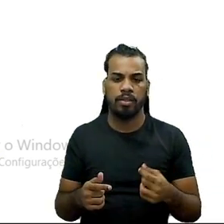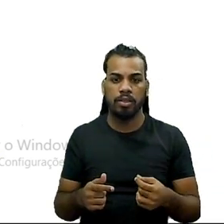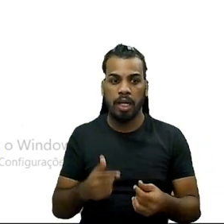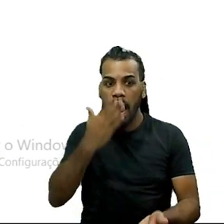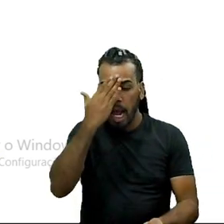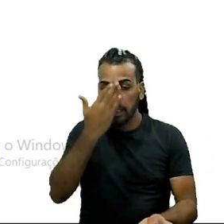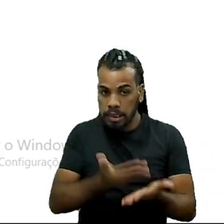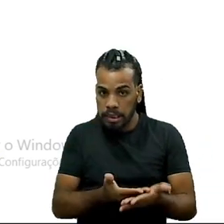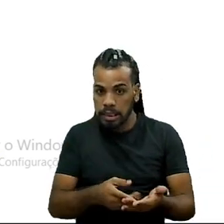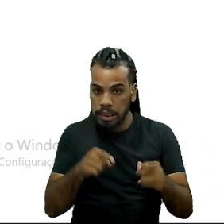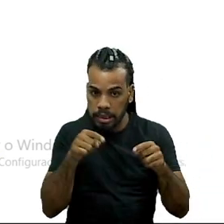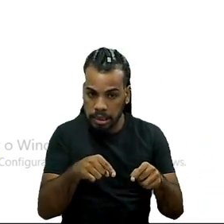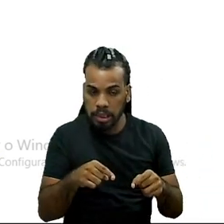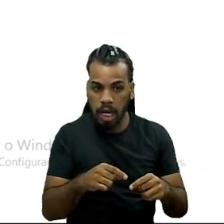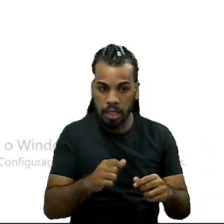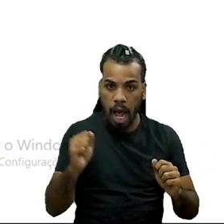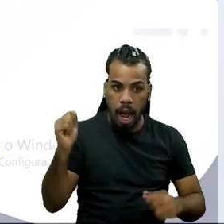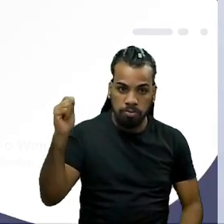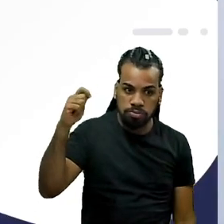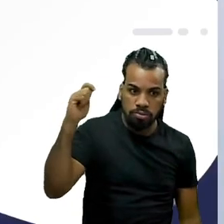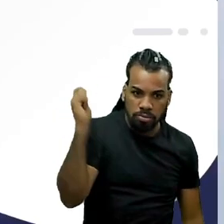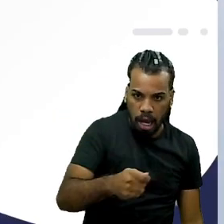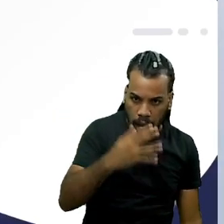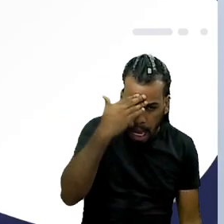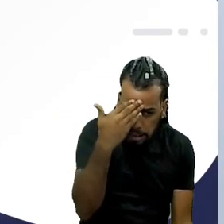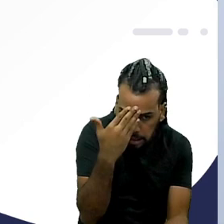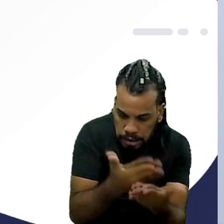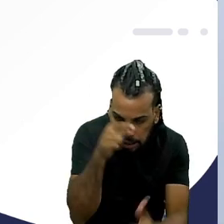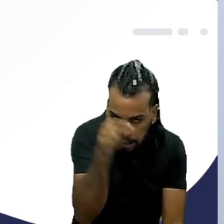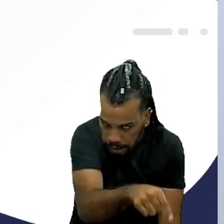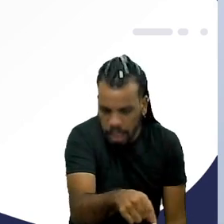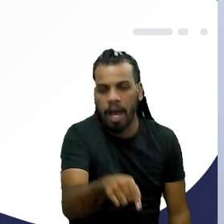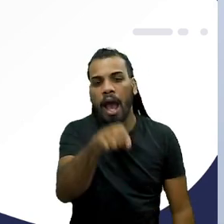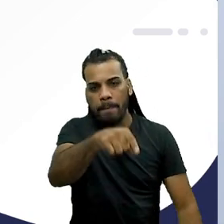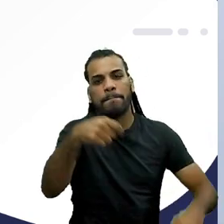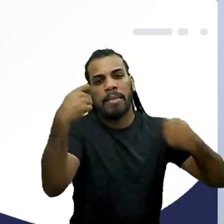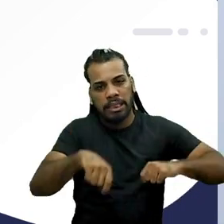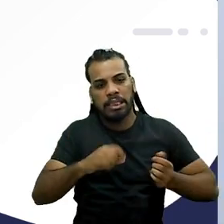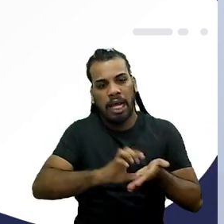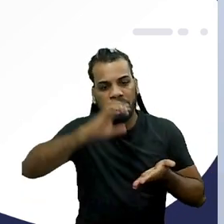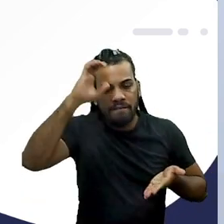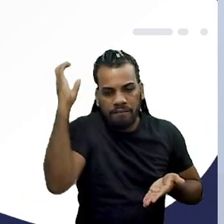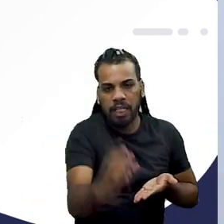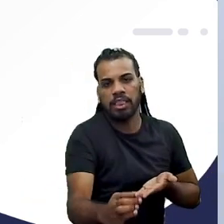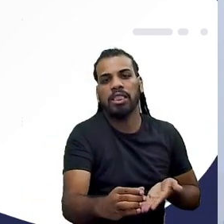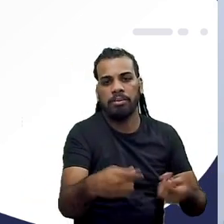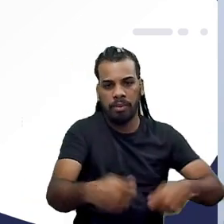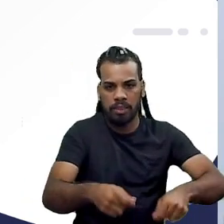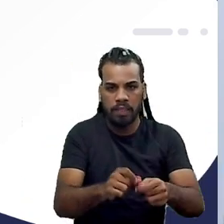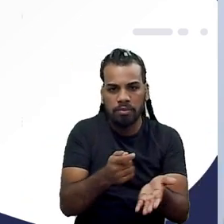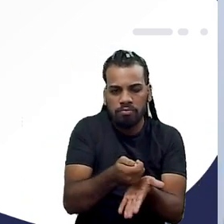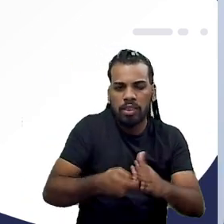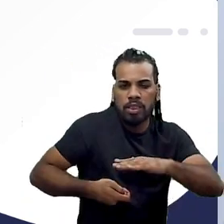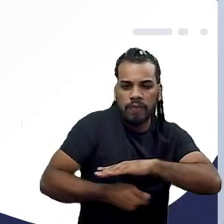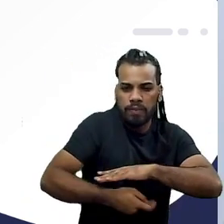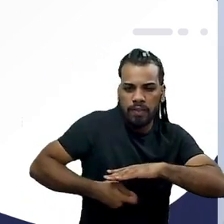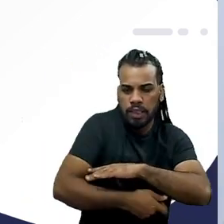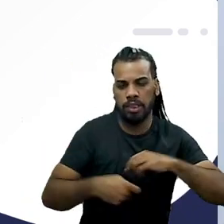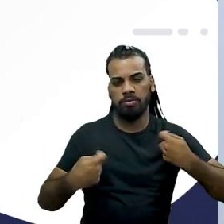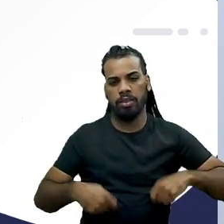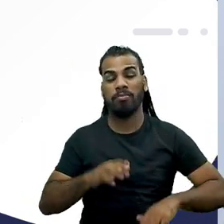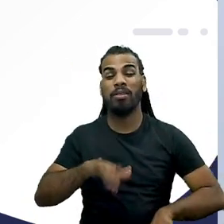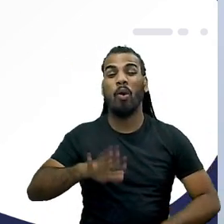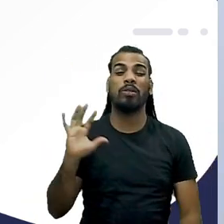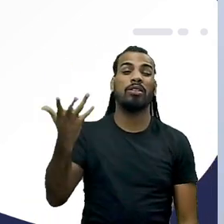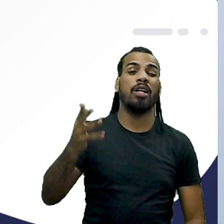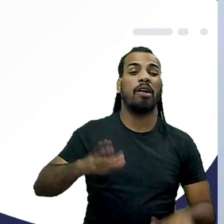no negócio, ele aposta no empreendimento, ele realmente tem que investir no empreendimento para que ele possa prosperar. Mas o que é que acontece? Muitas